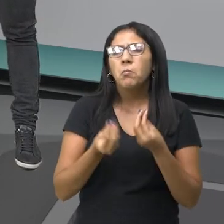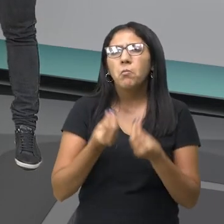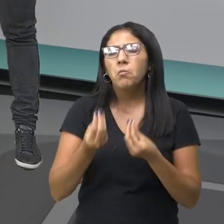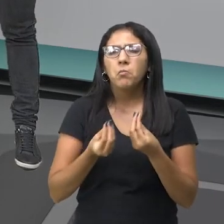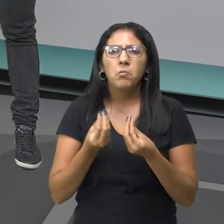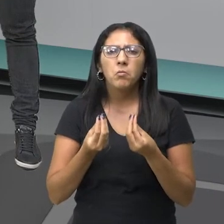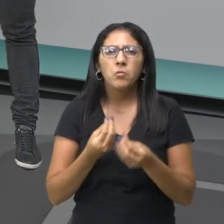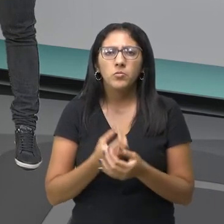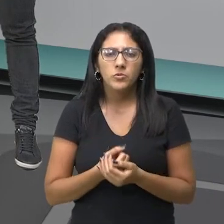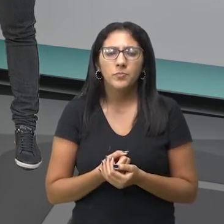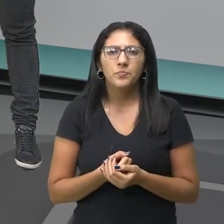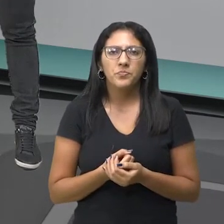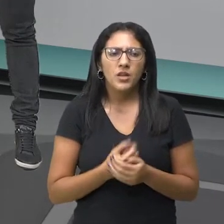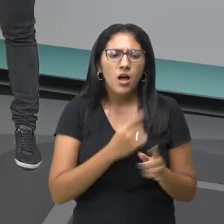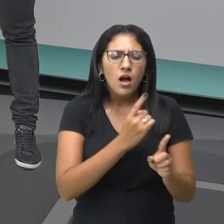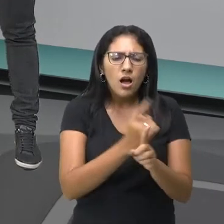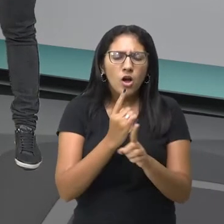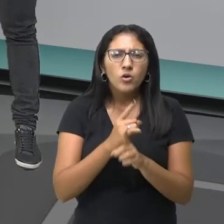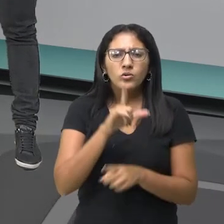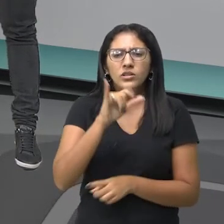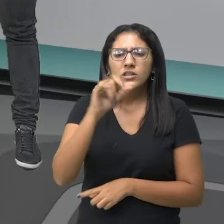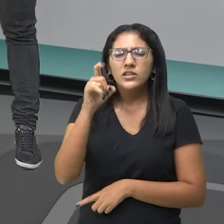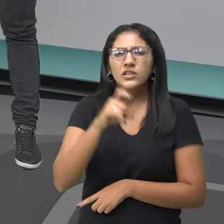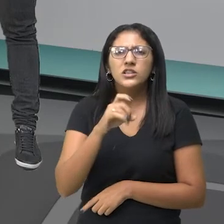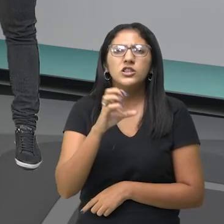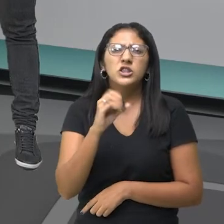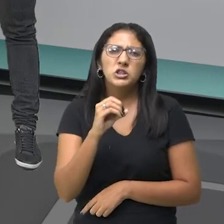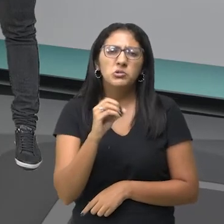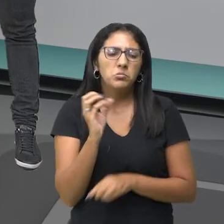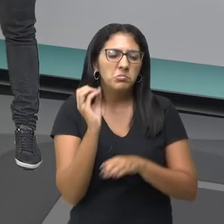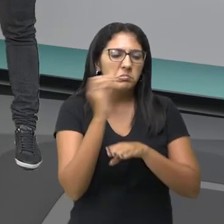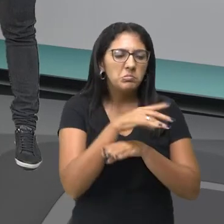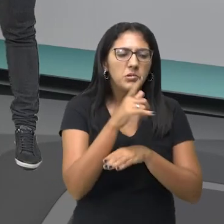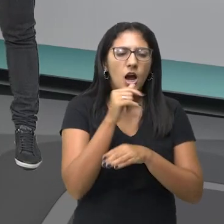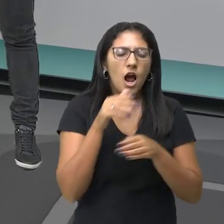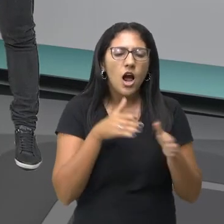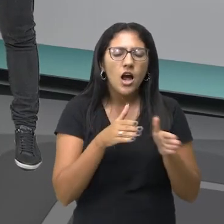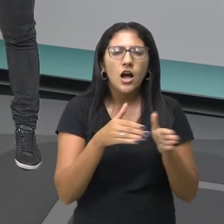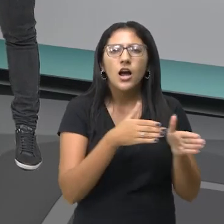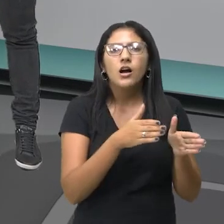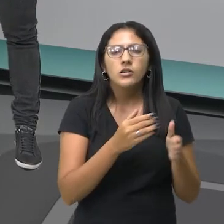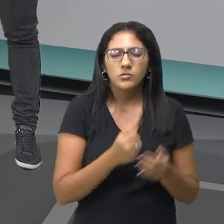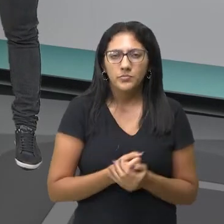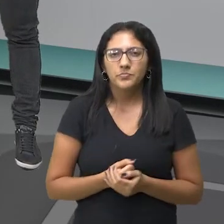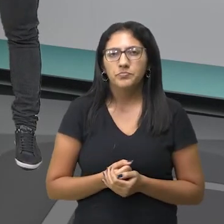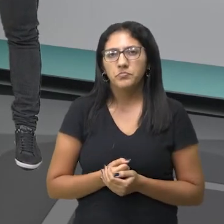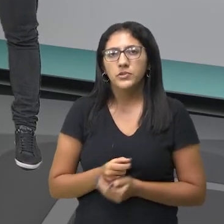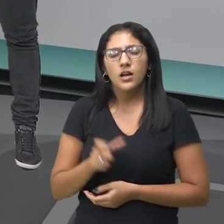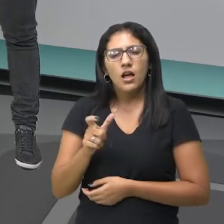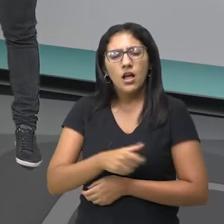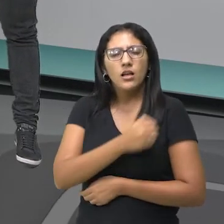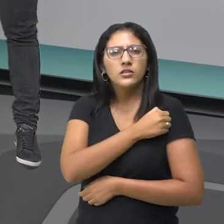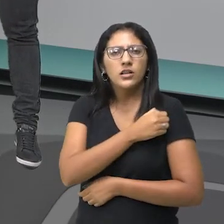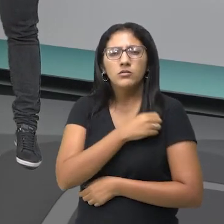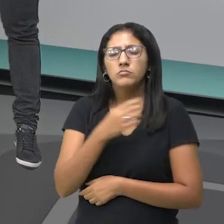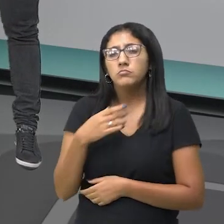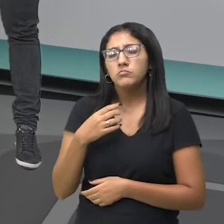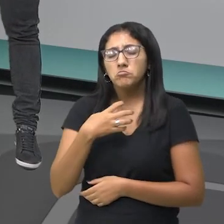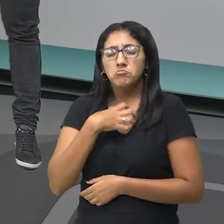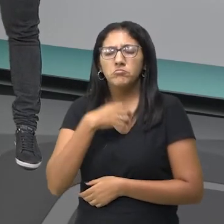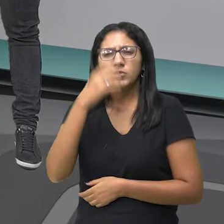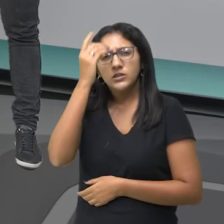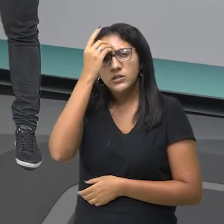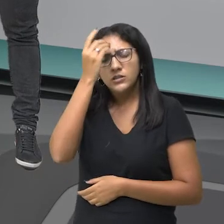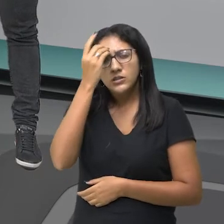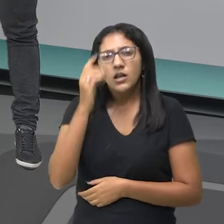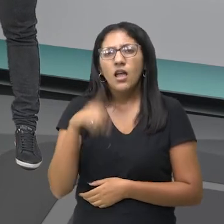a identificação do lixo sendo jogado no igarapé, Para a estudante, a ideia é